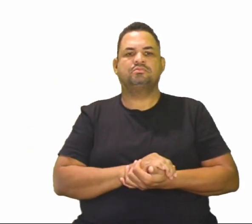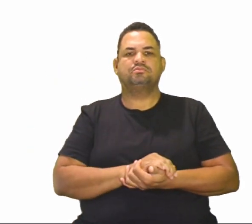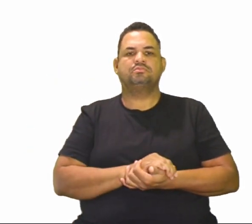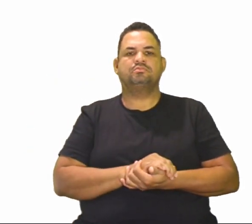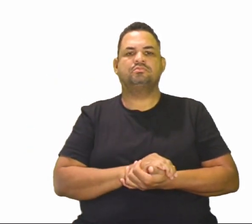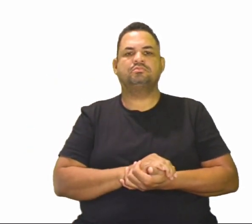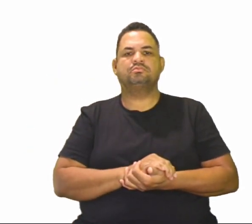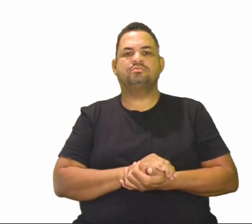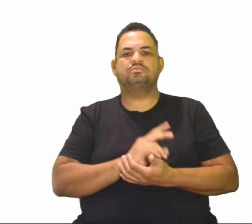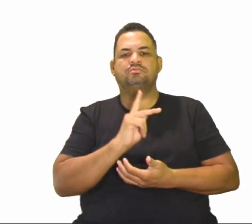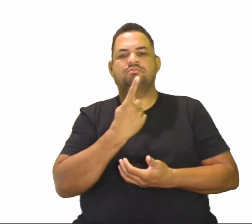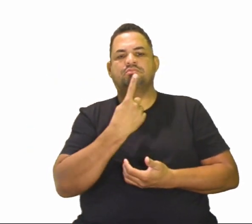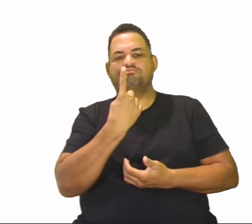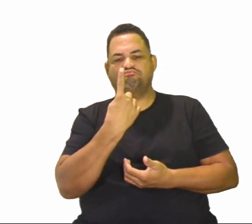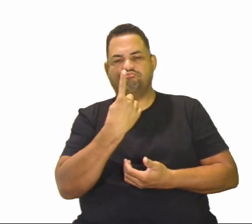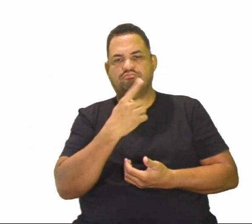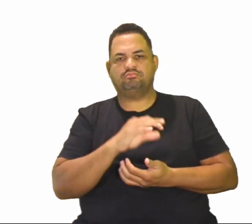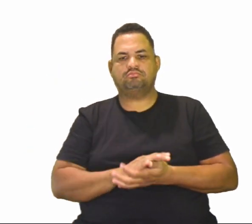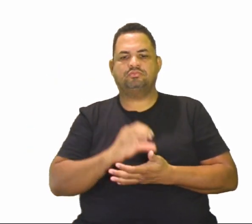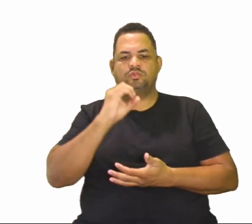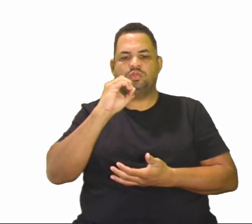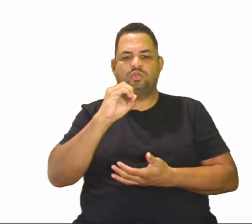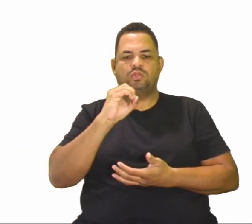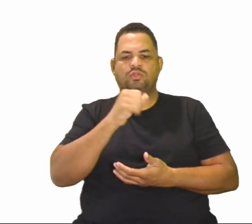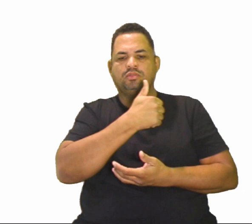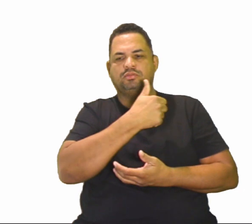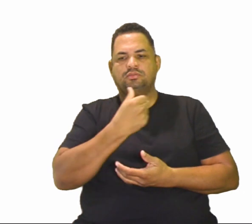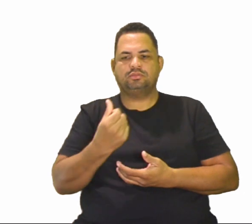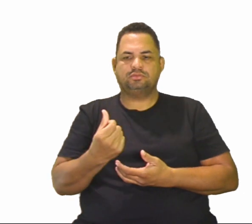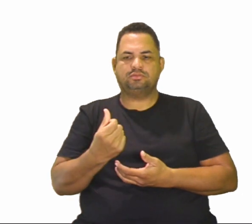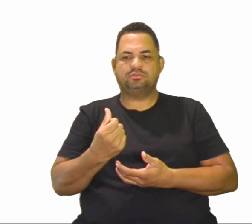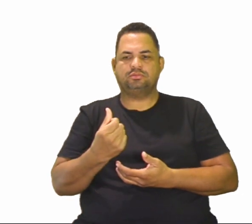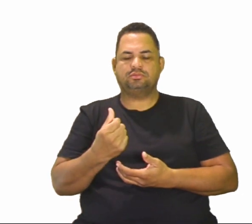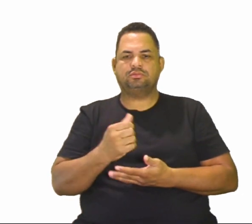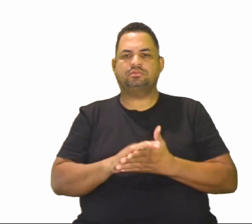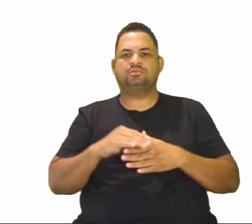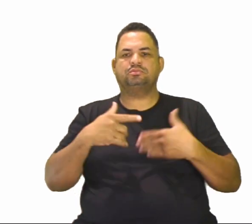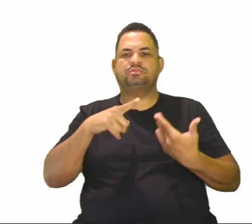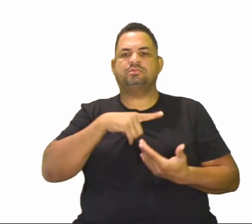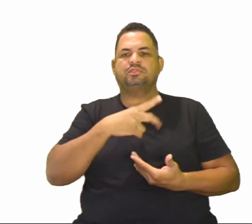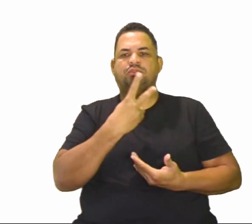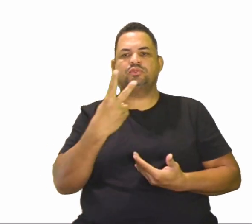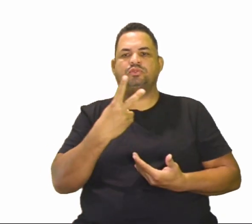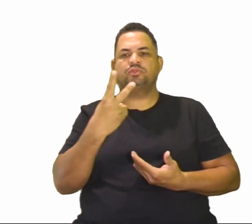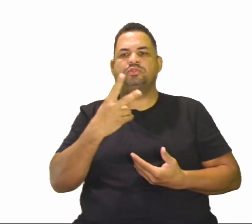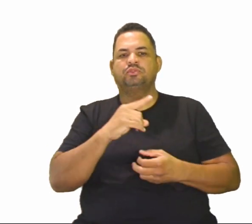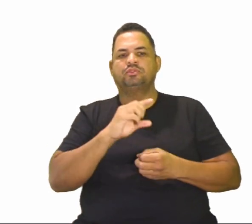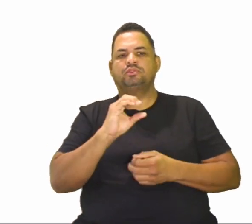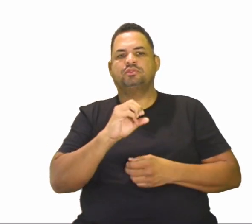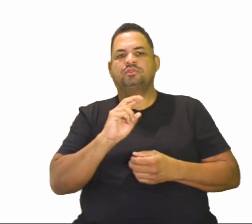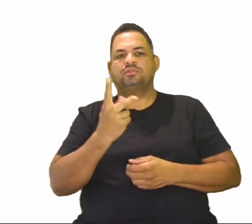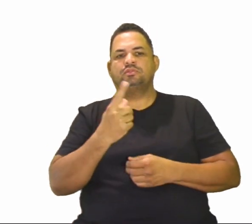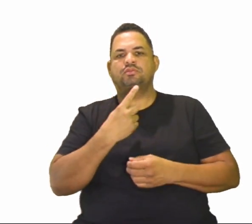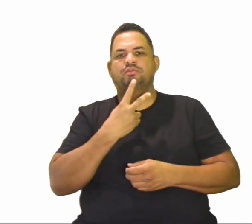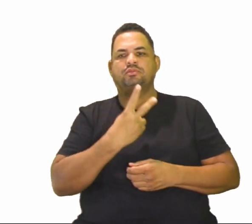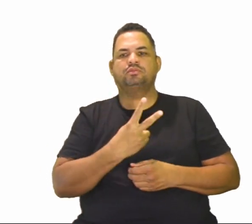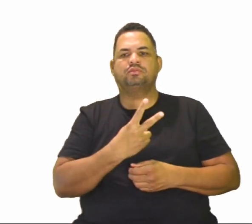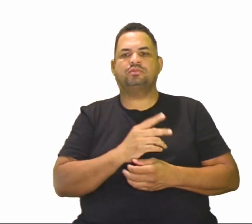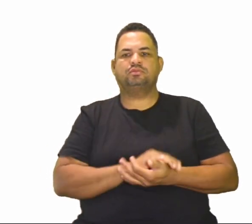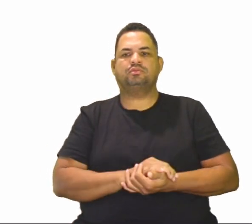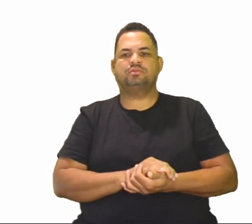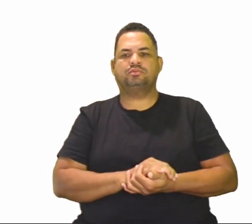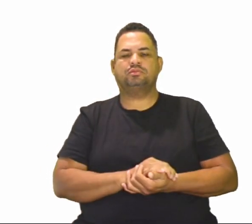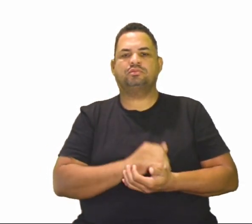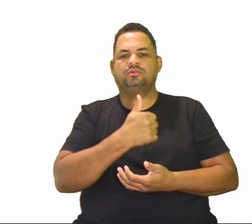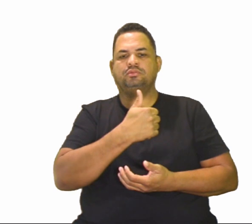O hidrogênio vale 1, o oxigênio 16. Como tem 2 hidrogênios, 2 vezes 1, 2, mais